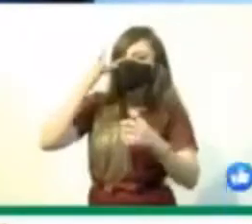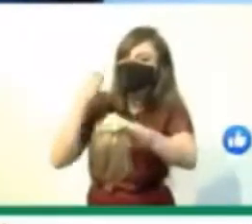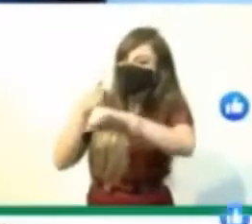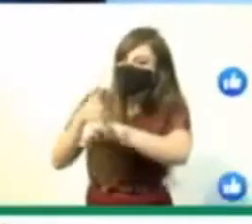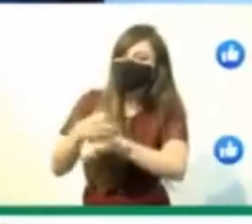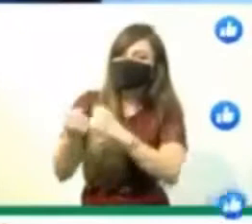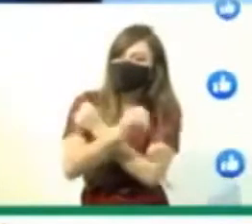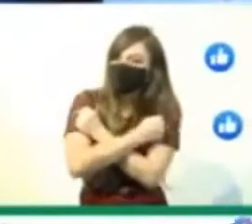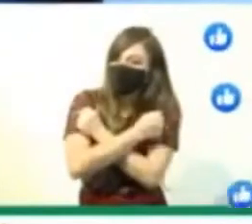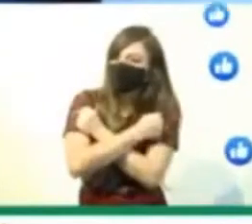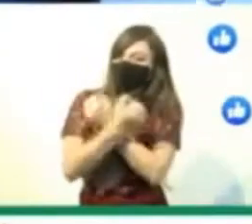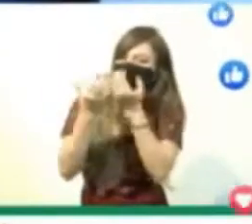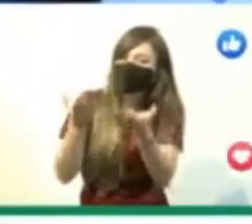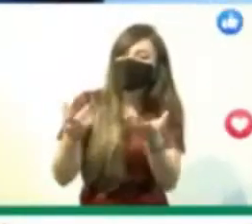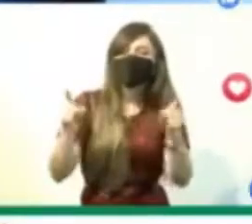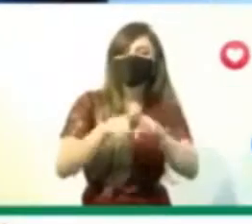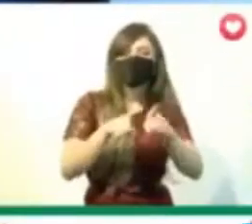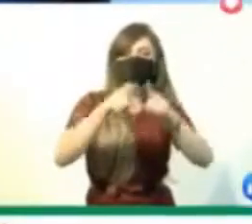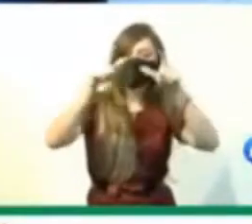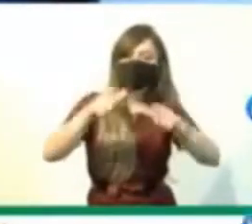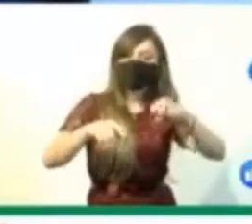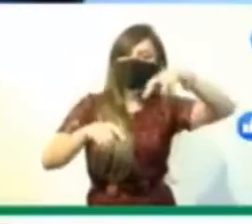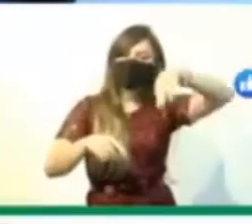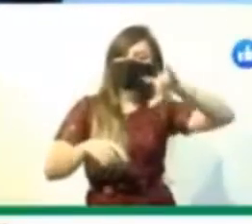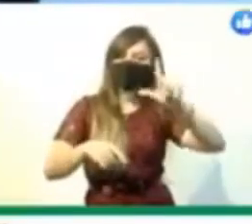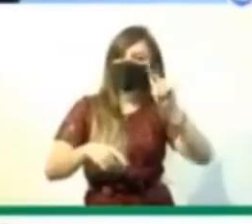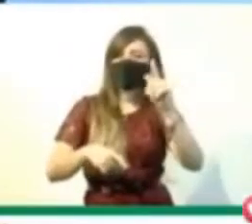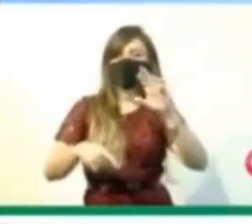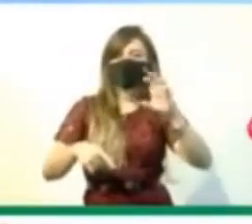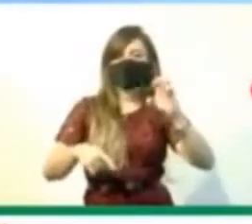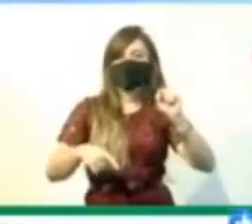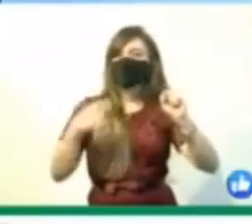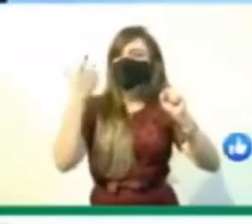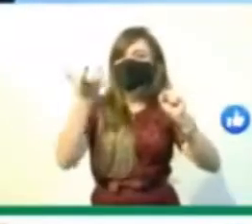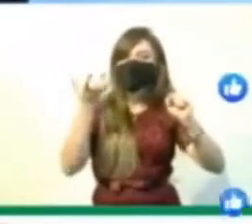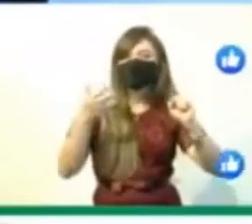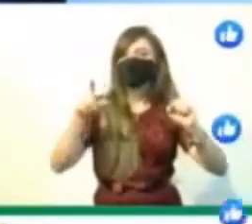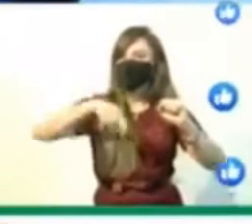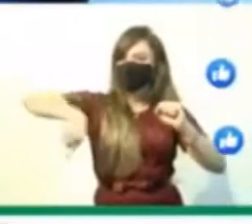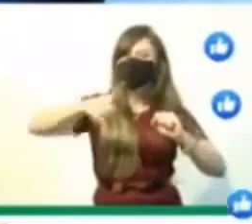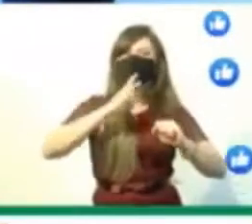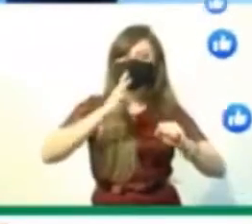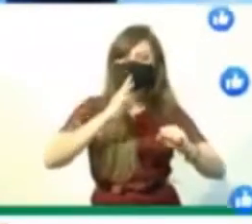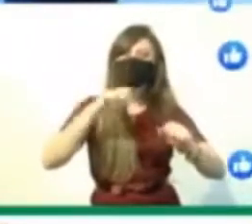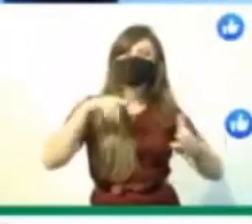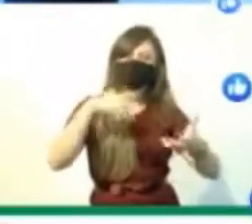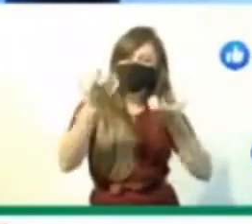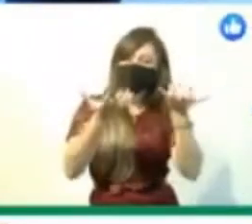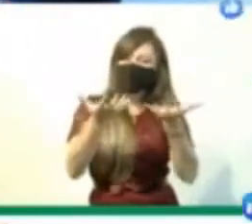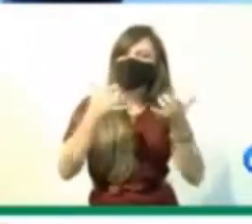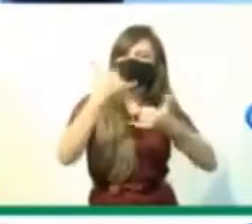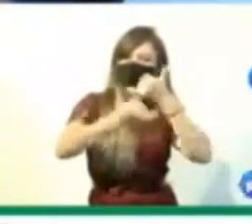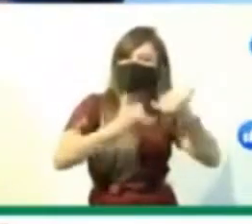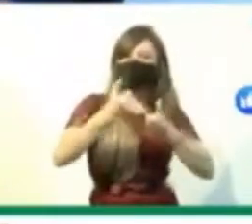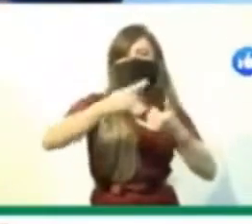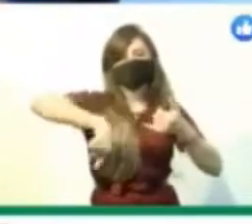presencialmente, lhe dar um abraço à população de Milagre, mas eu sei como a ansiedade está grande para usar a areninha. Nós estamos fazendo essa